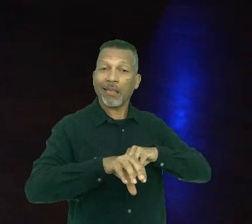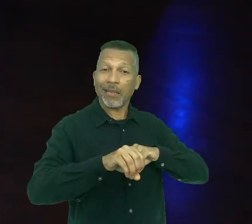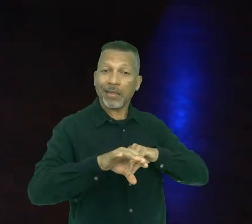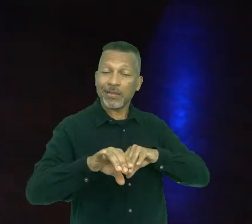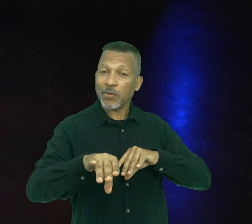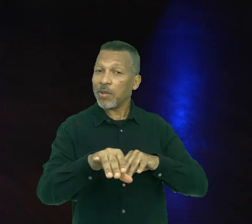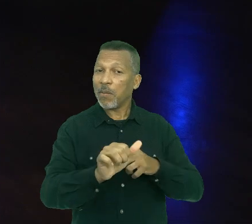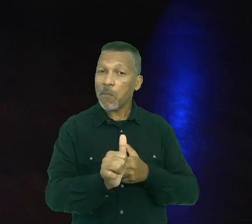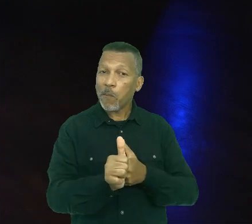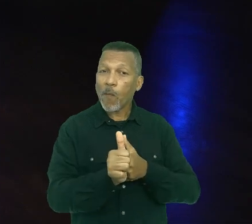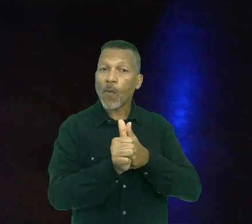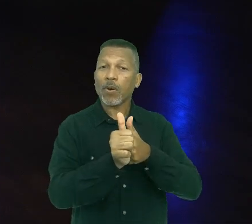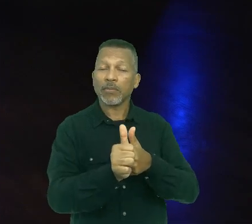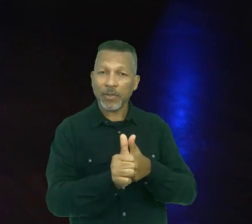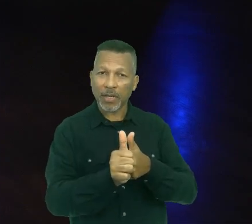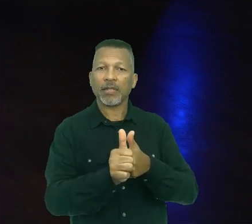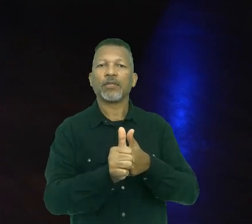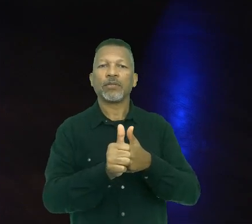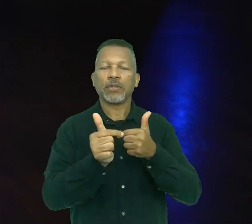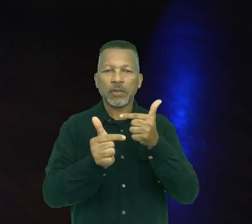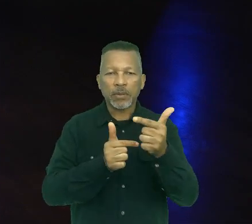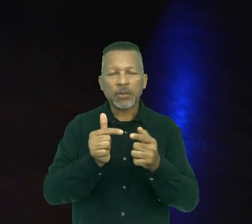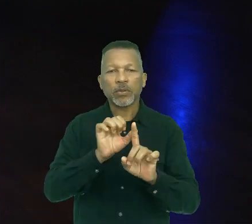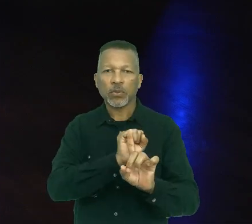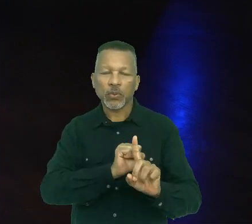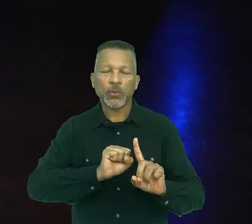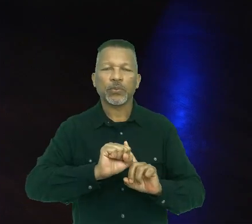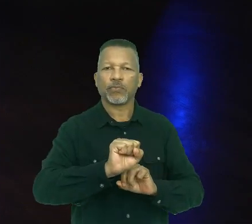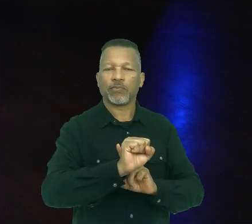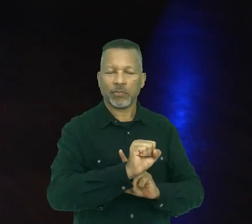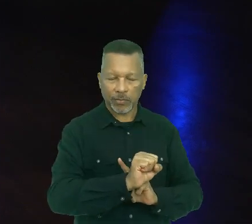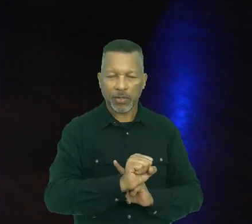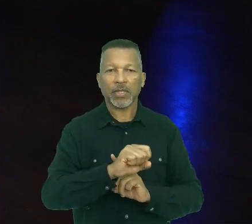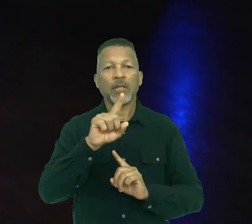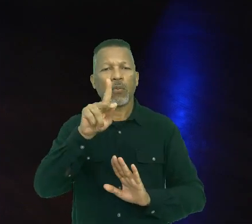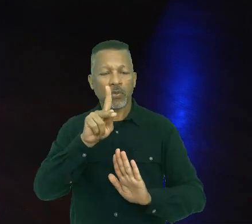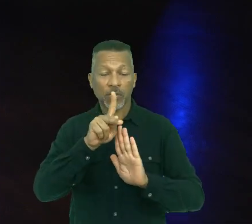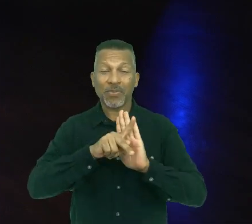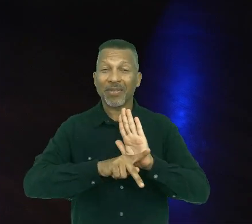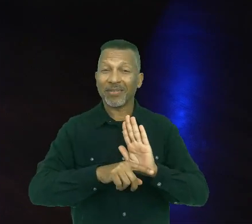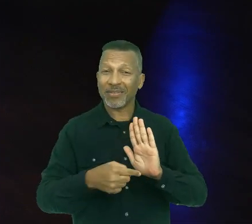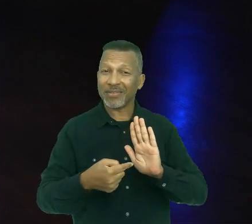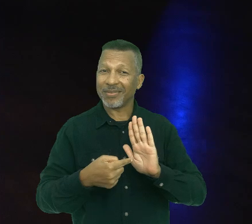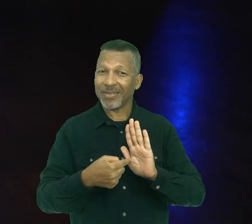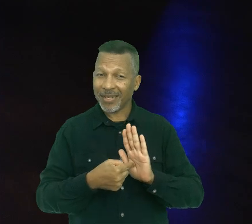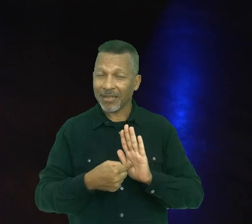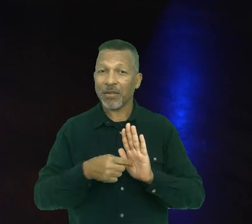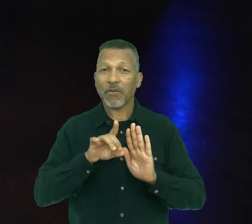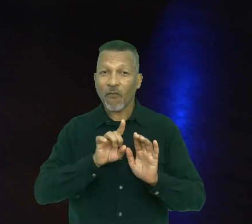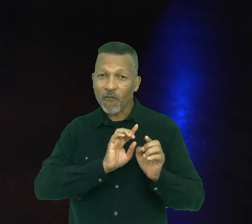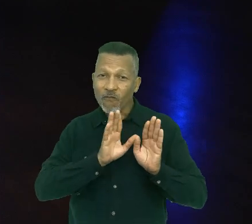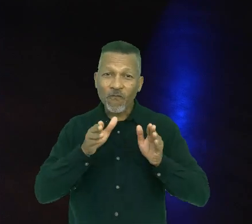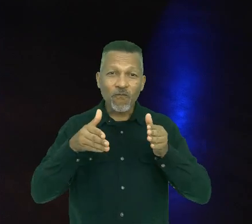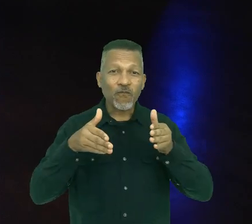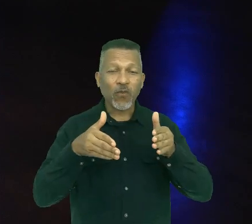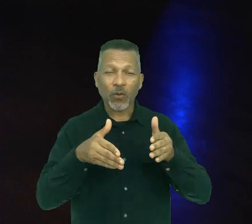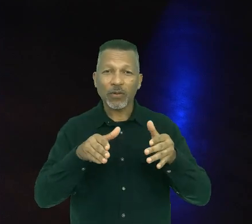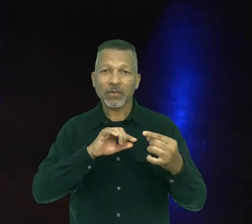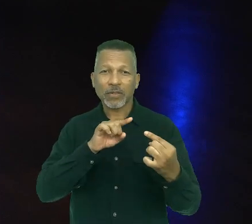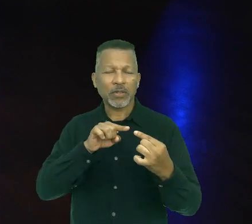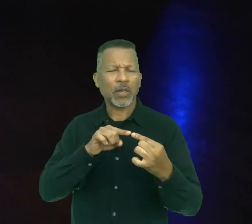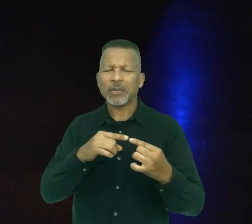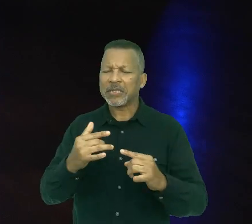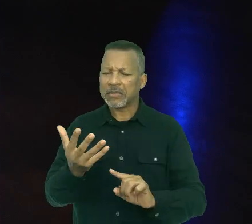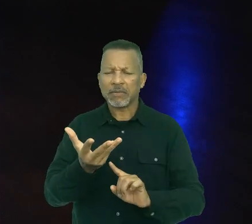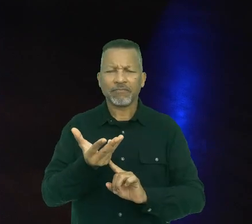muito próximo do serviço social. Então foi um projeto para uma finalidade que não era para ser